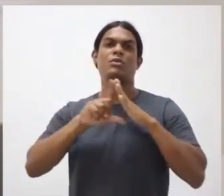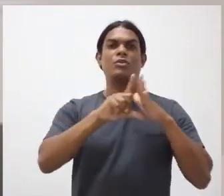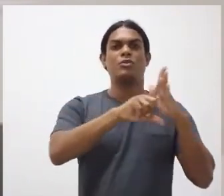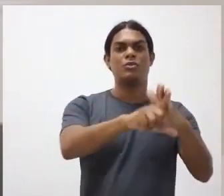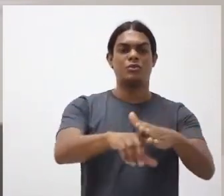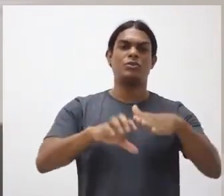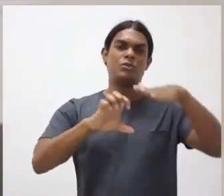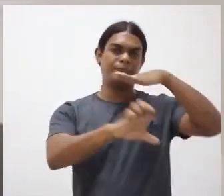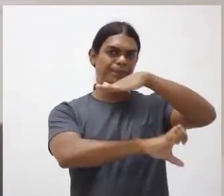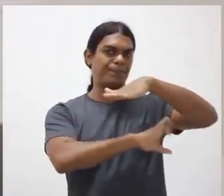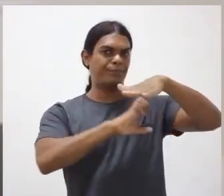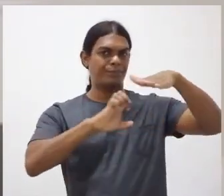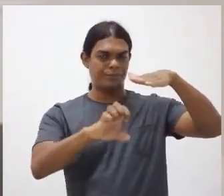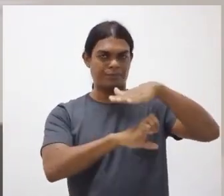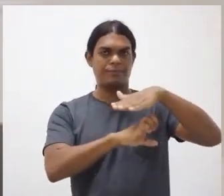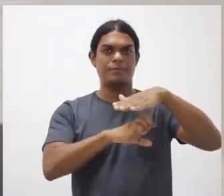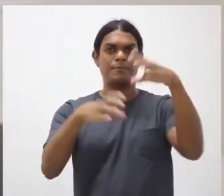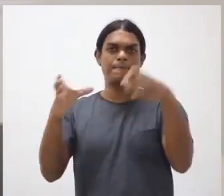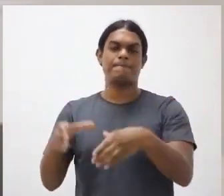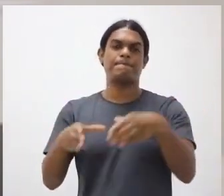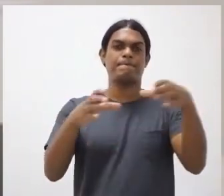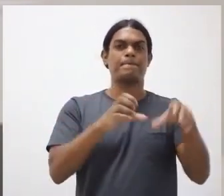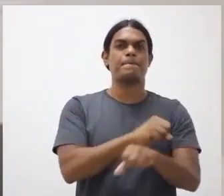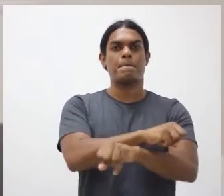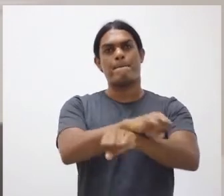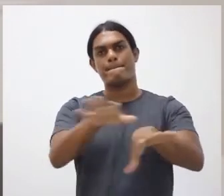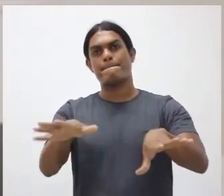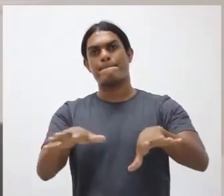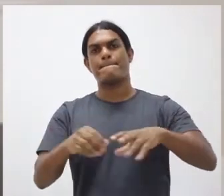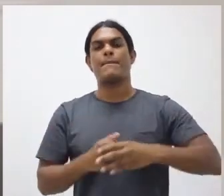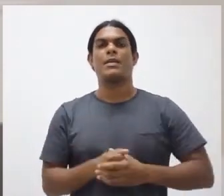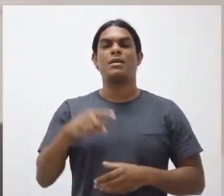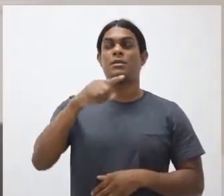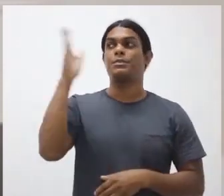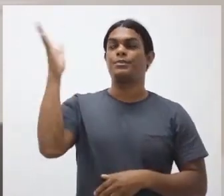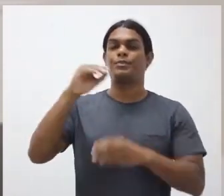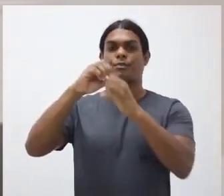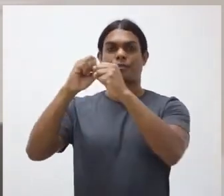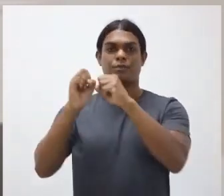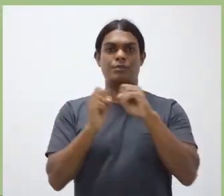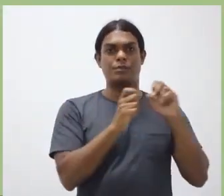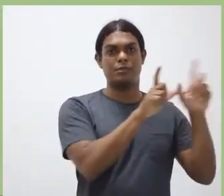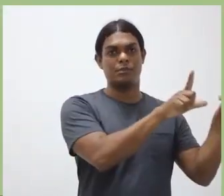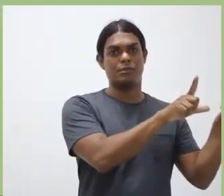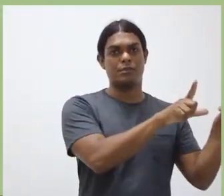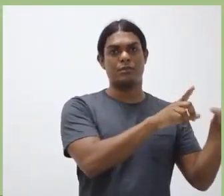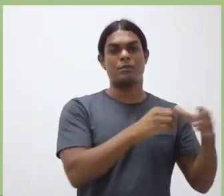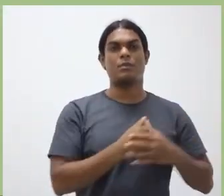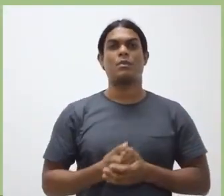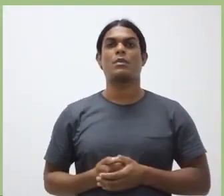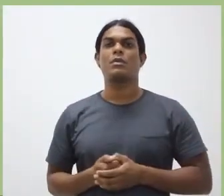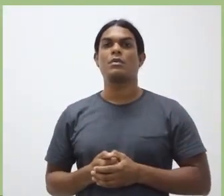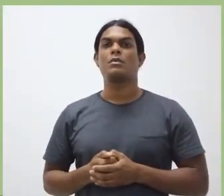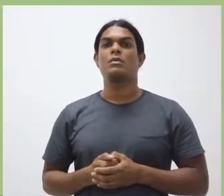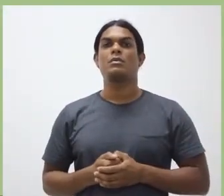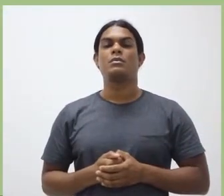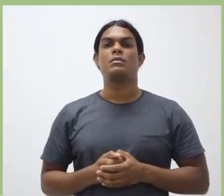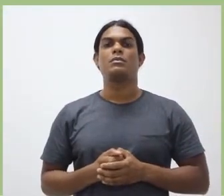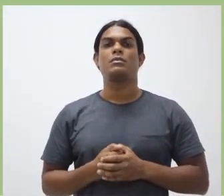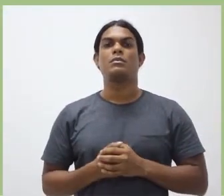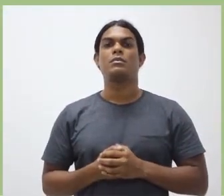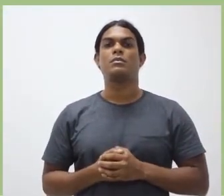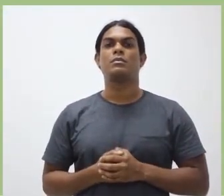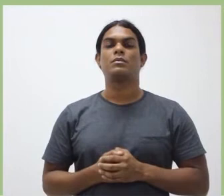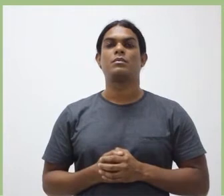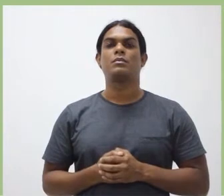faz parte a atividade de movimentação e distribuição. Neste slide, nós vemos o conceito de logística empresarial